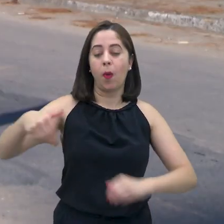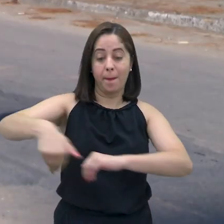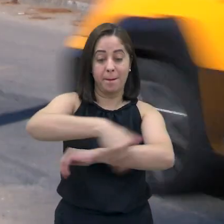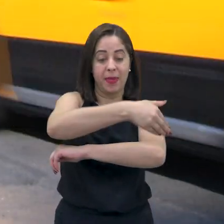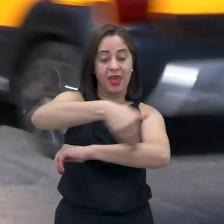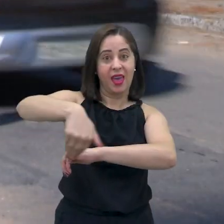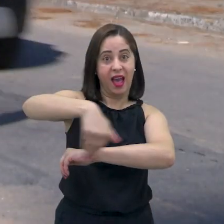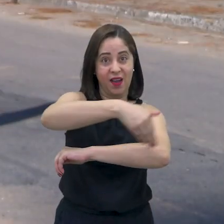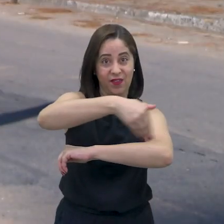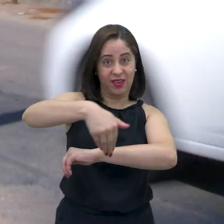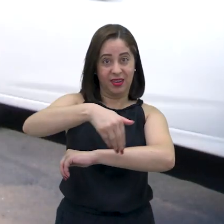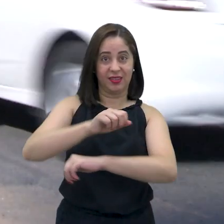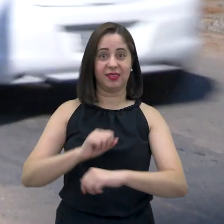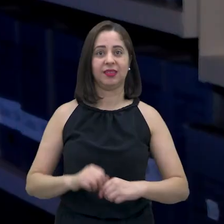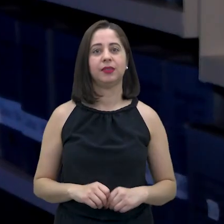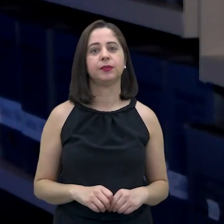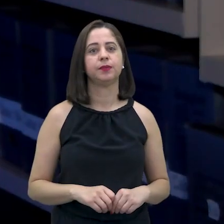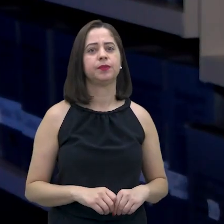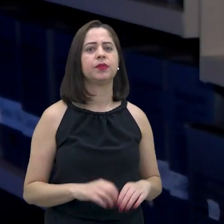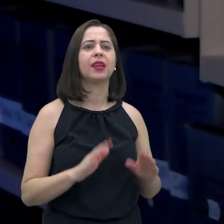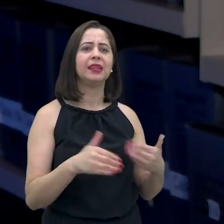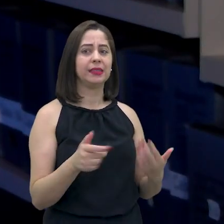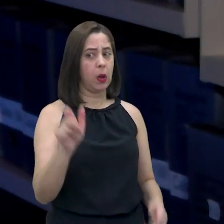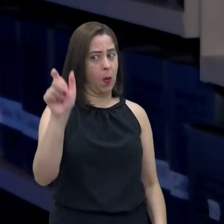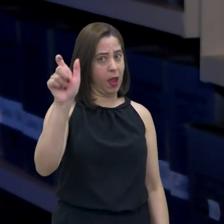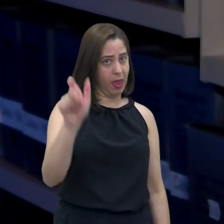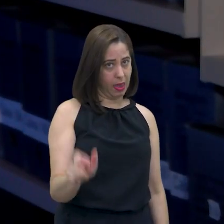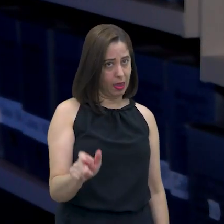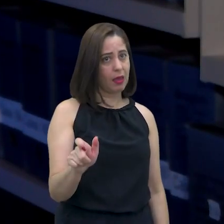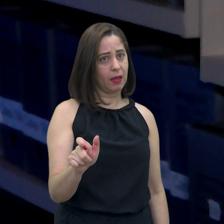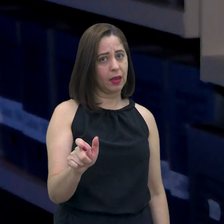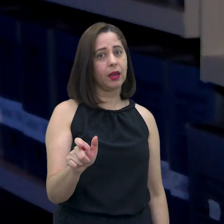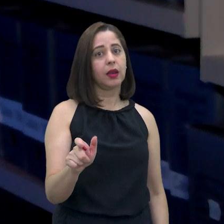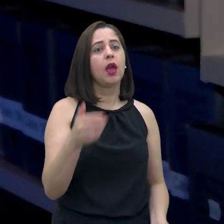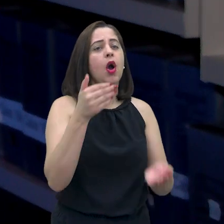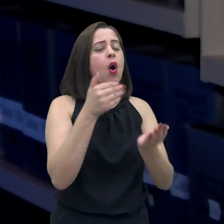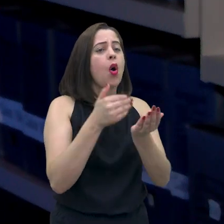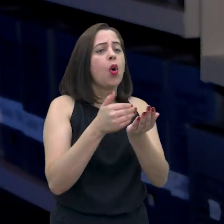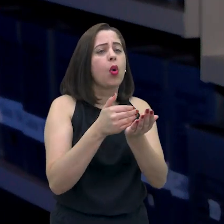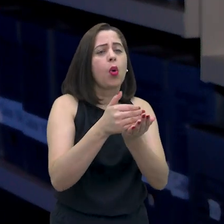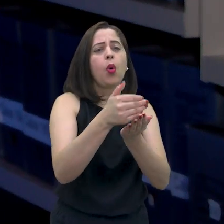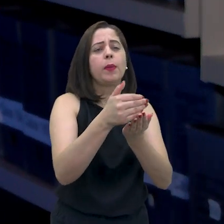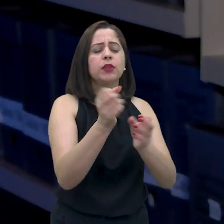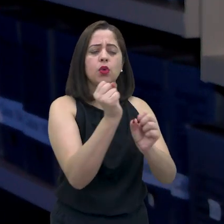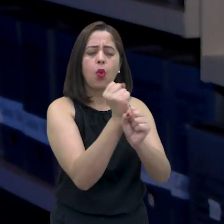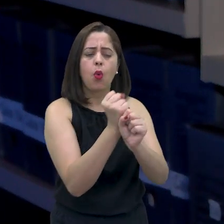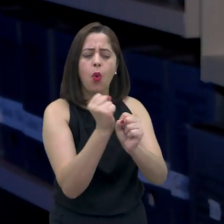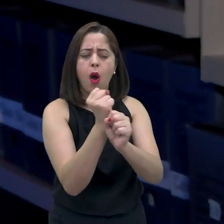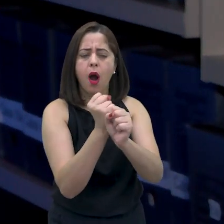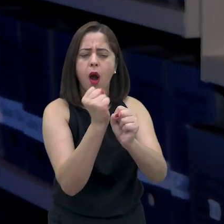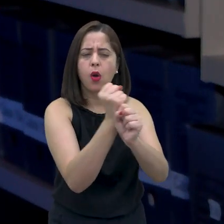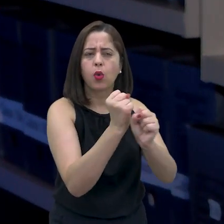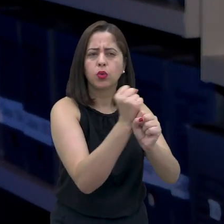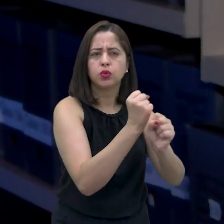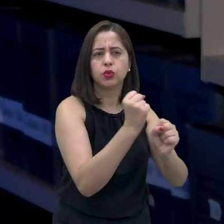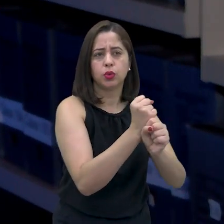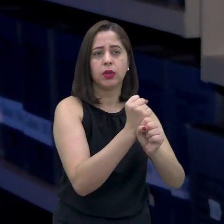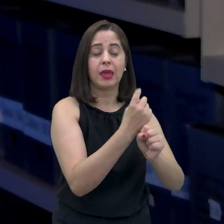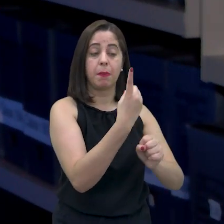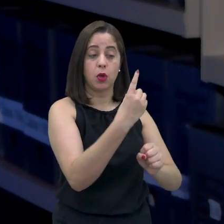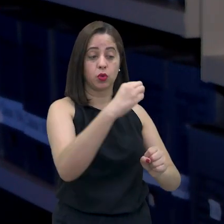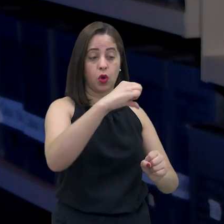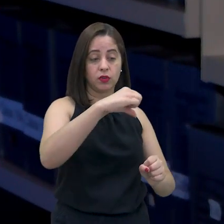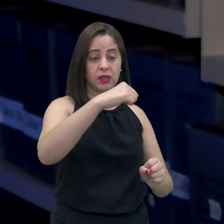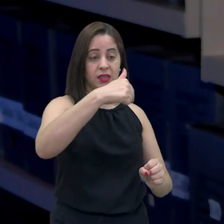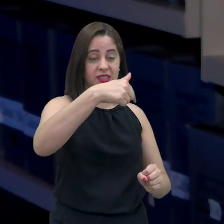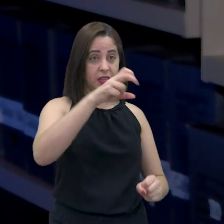principal Avenida do bairro ele assim como os outros investidores deram início a Esse empreendimento né então em 1975